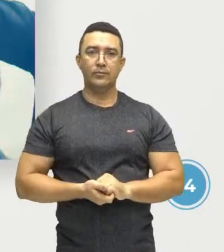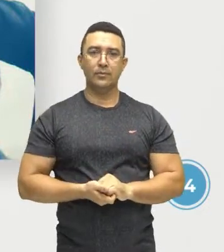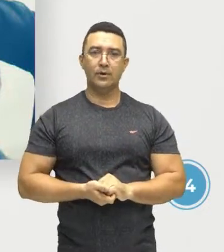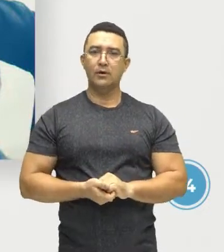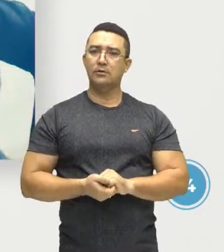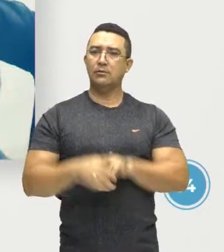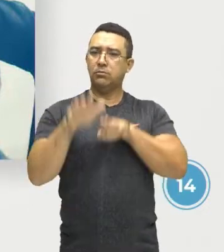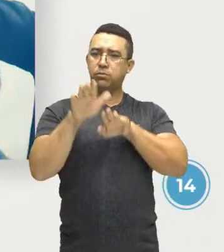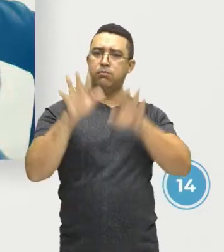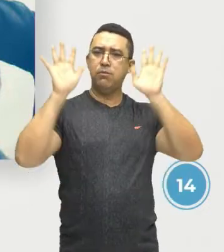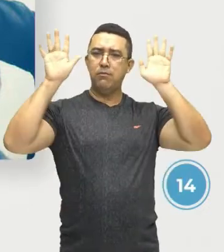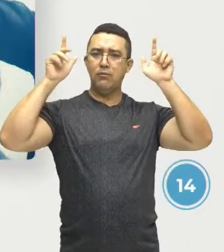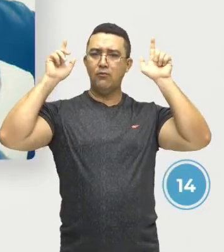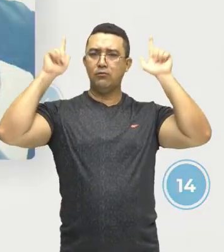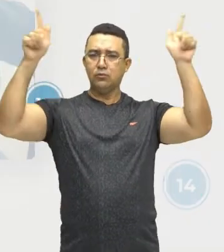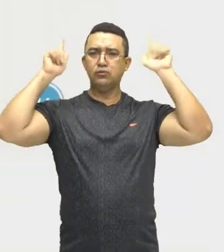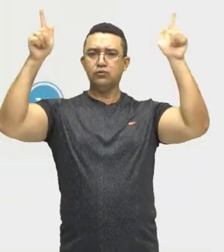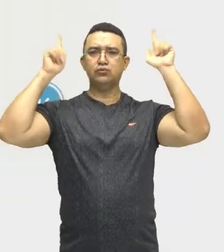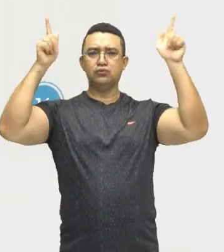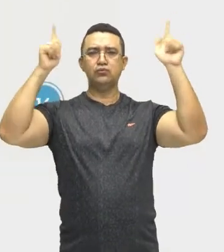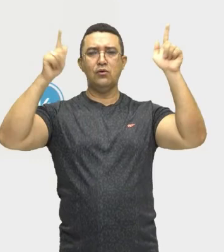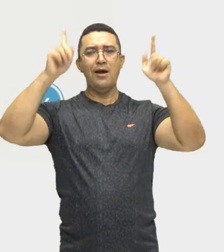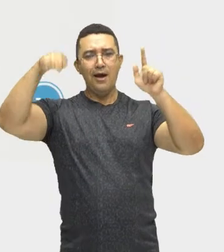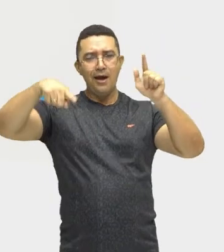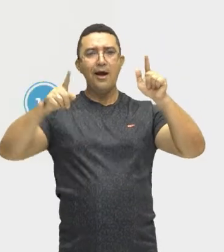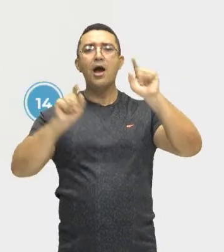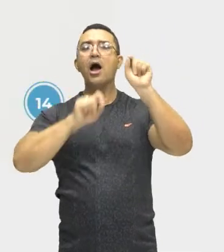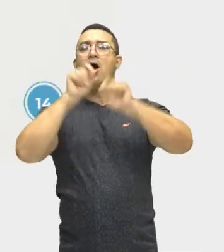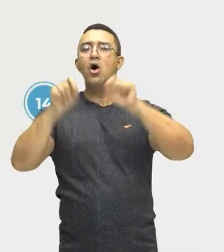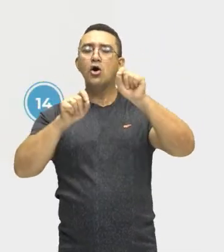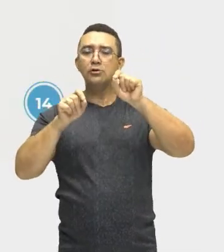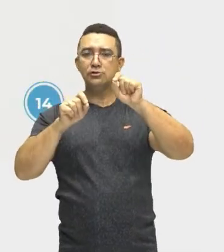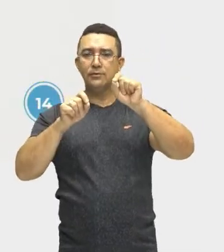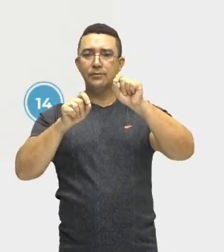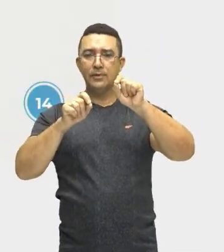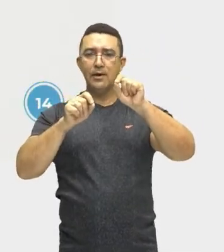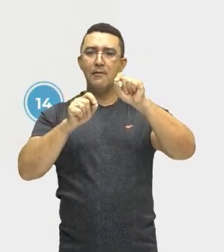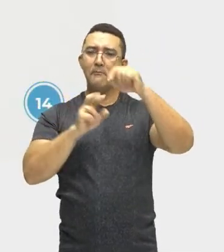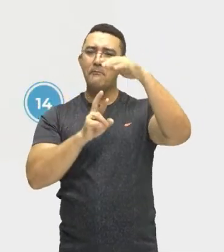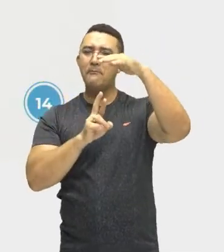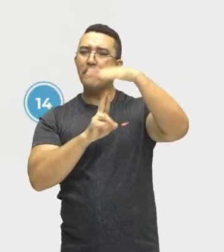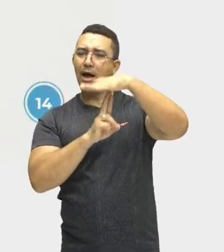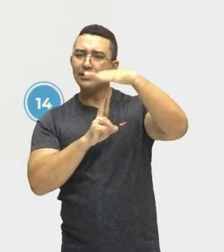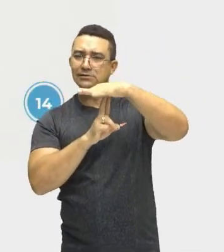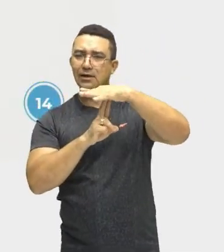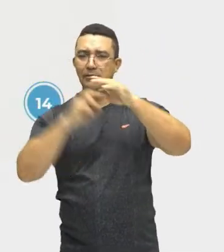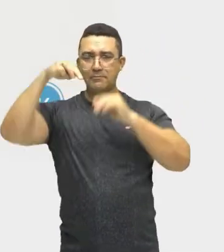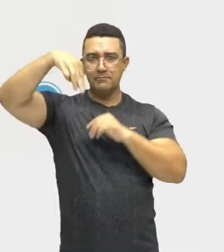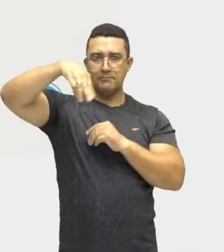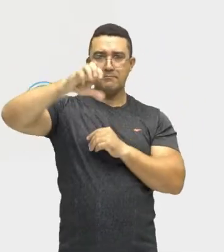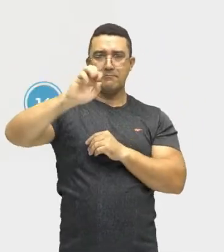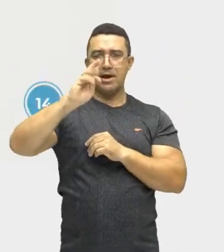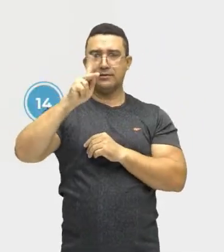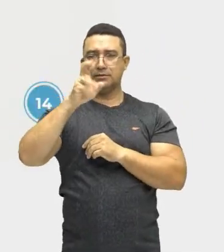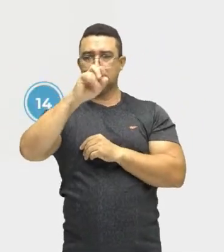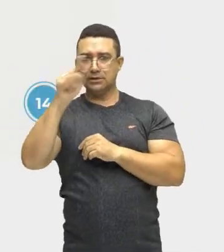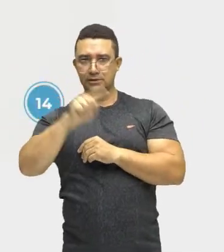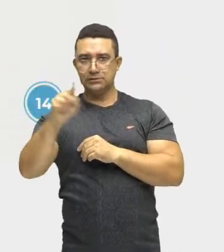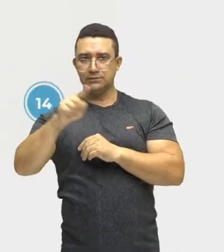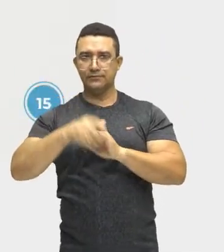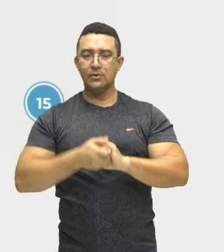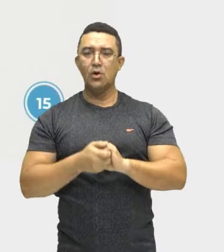As manifestações serão na Praça da Matriz. Muito bem, muito bem. Olha só, vamos falar sobre outros verbos